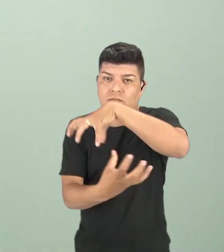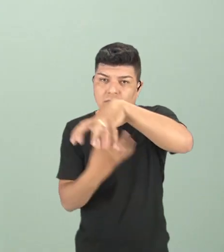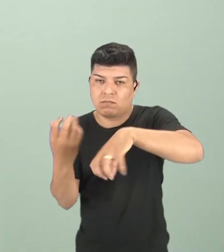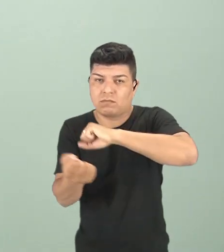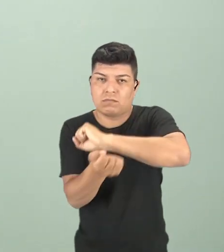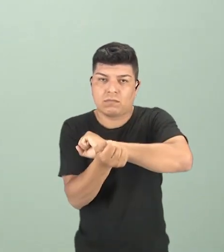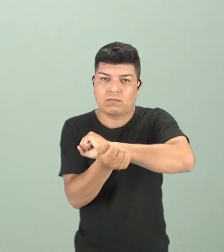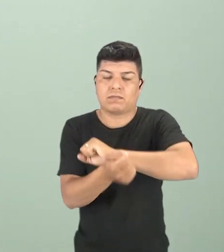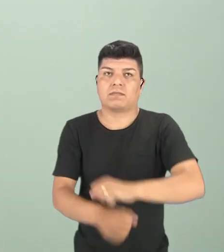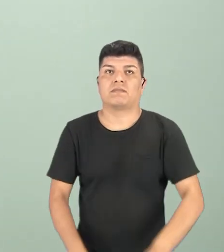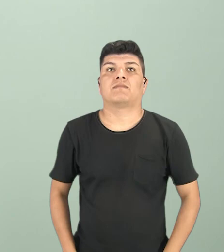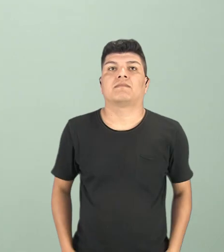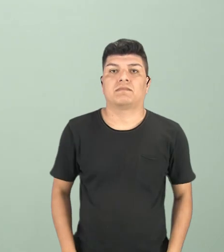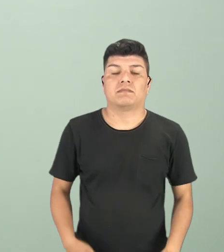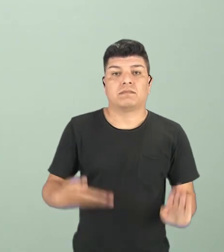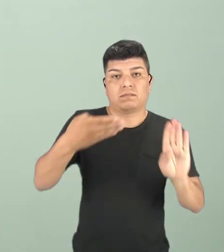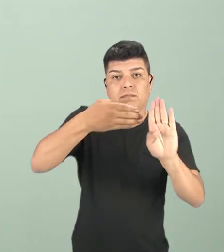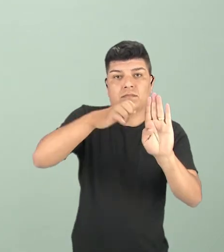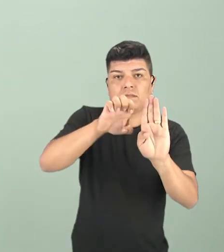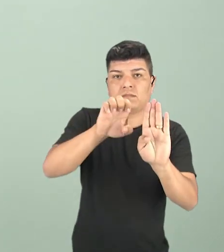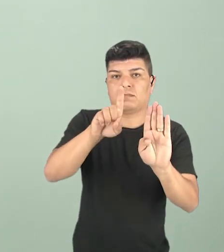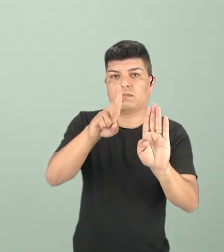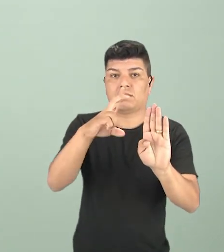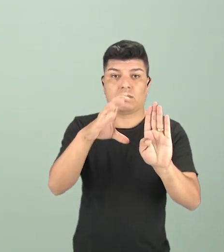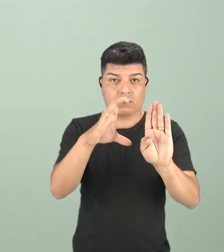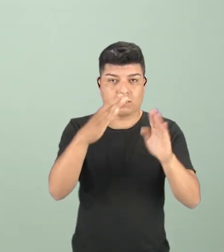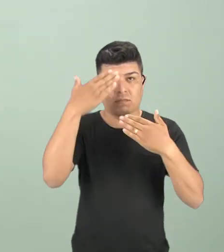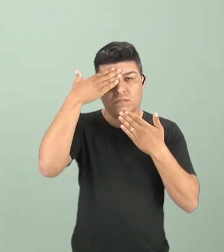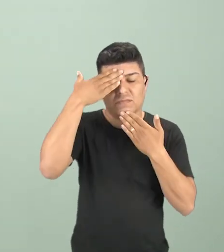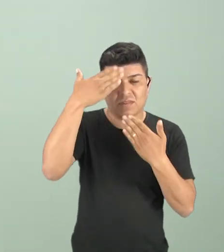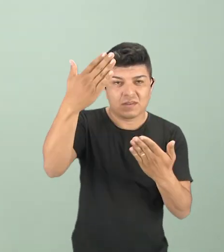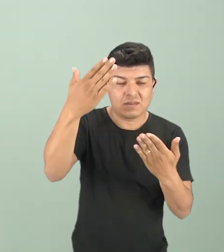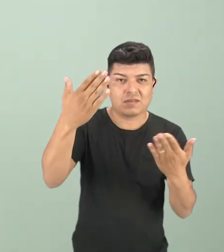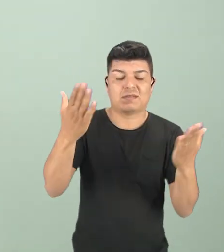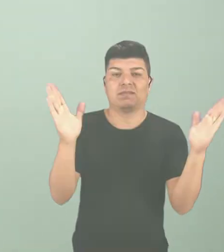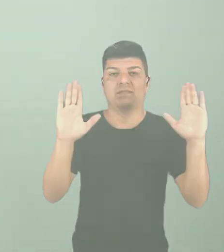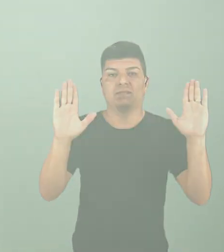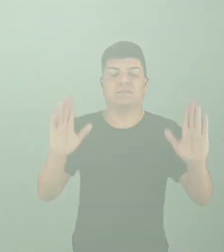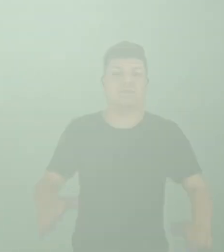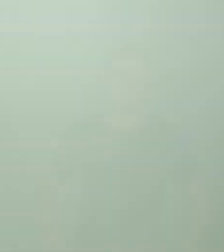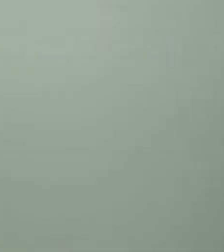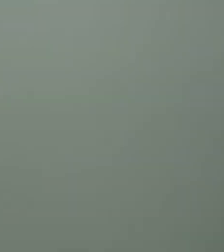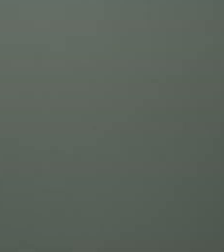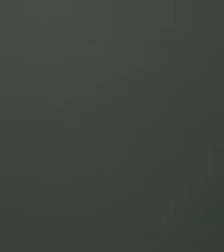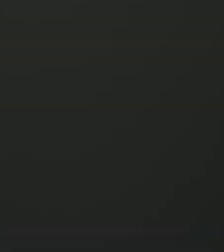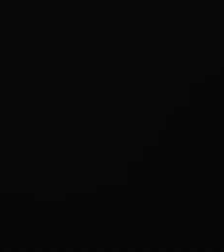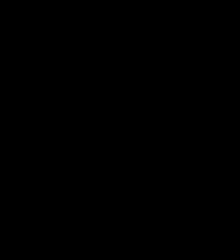escrava. Queridos, estejam acessando a plataforma Eduque e muito obrigado, até a próxima.